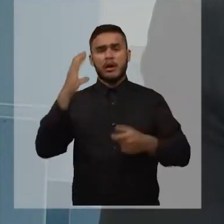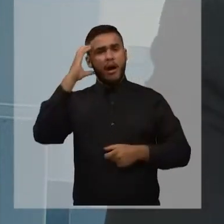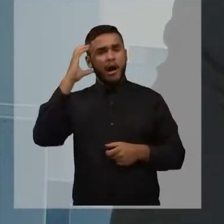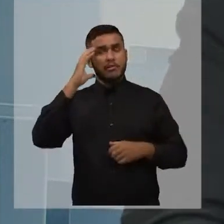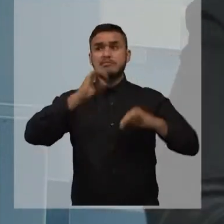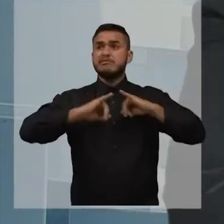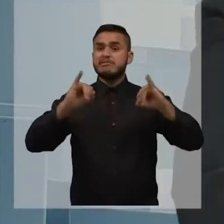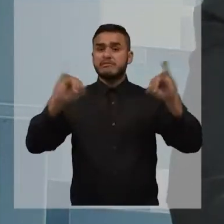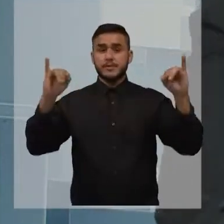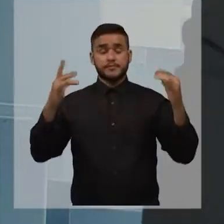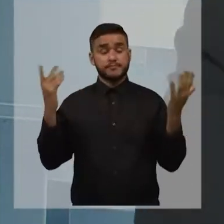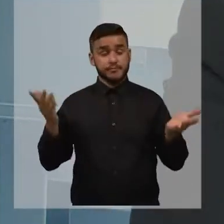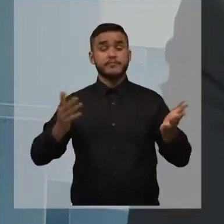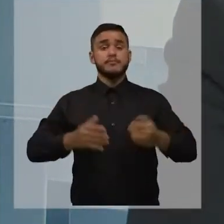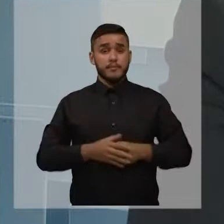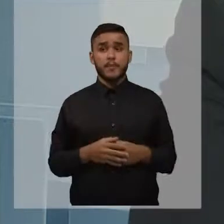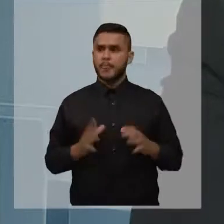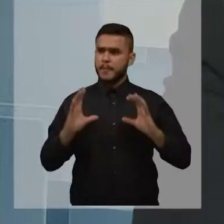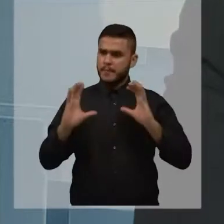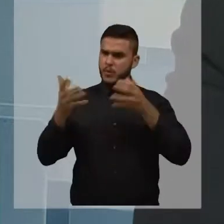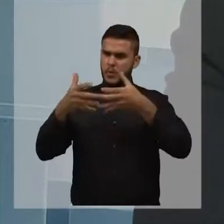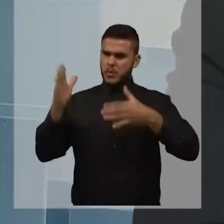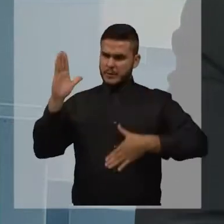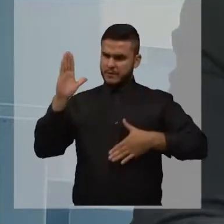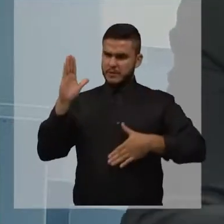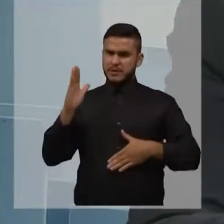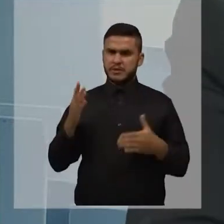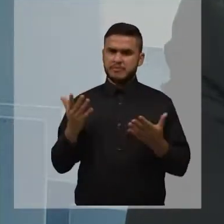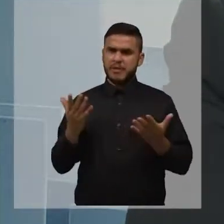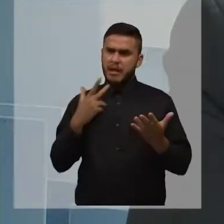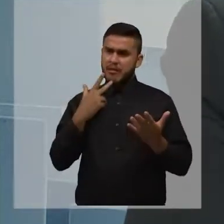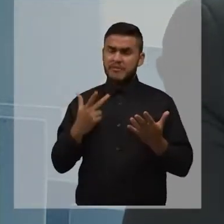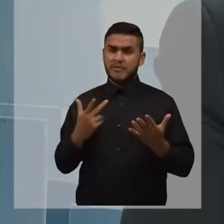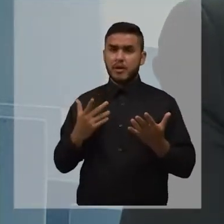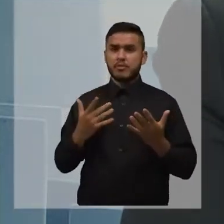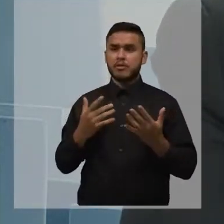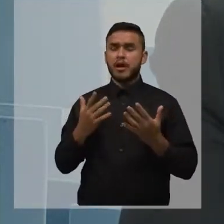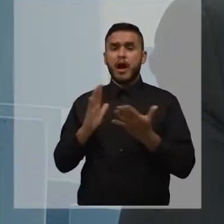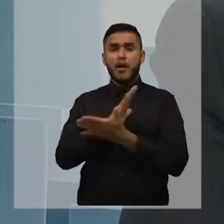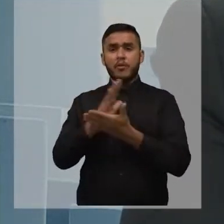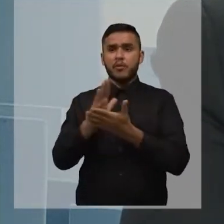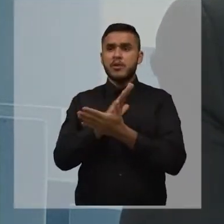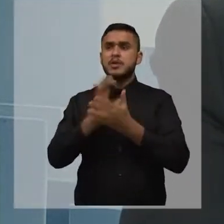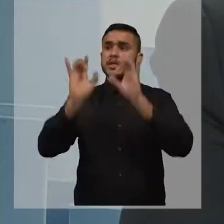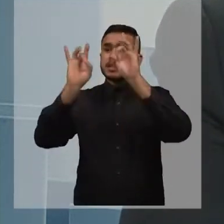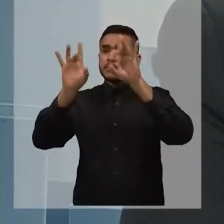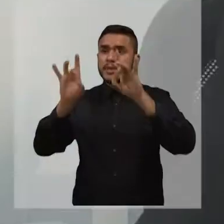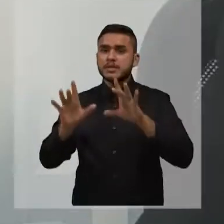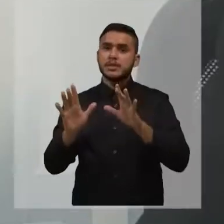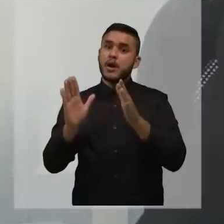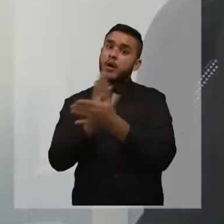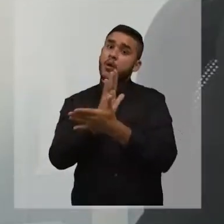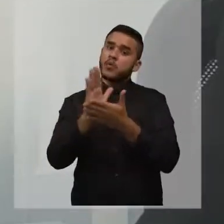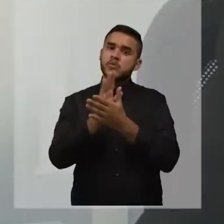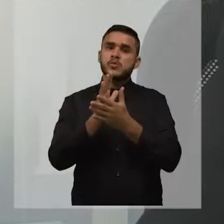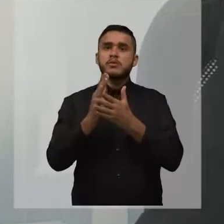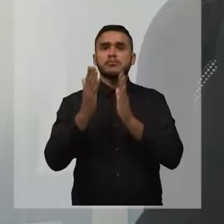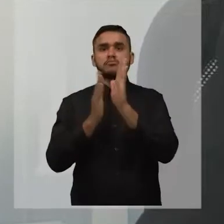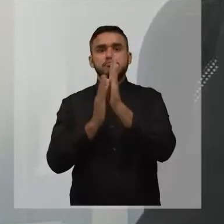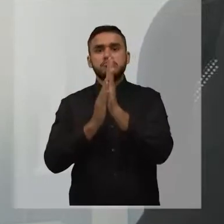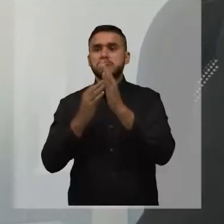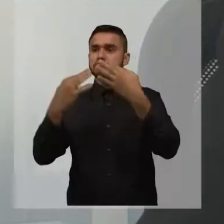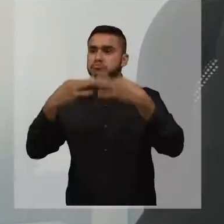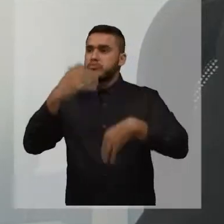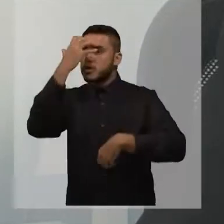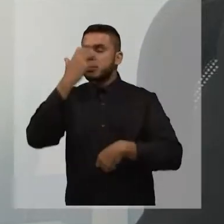Luiz, criminalizou a classe política, ela não fez as ressalvas necessárias. Ou estou enganado? Não, você tá indo no caminho